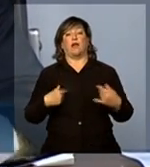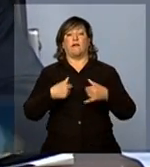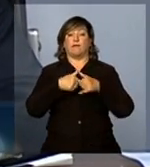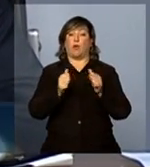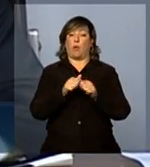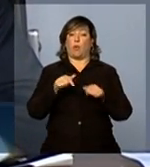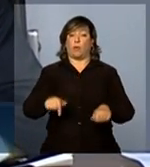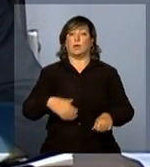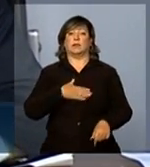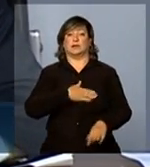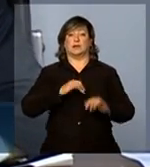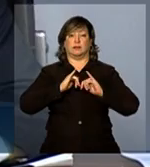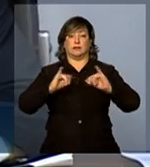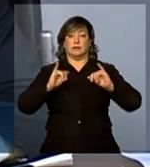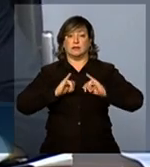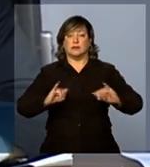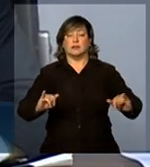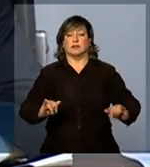esses dados.